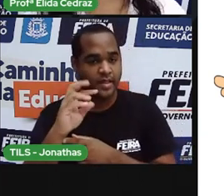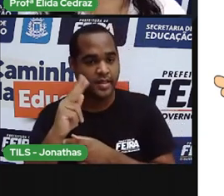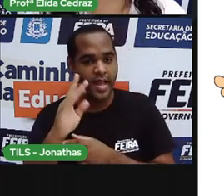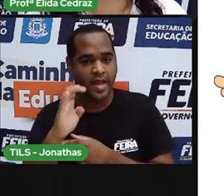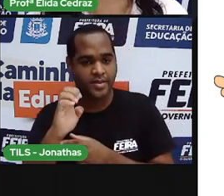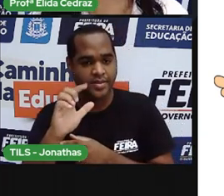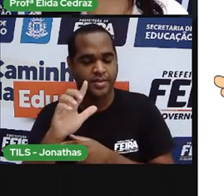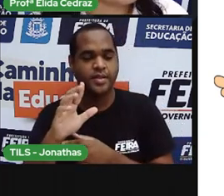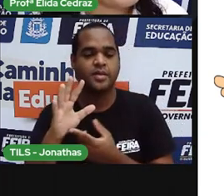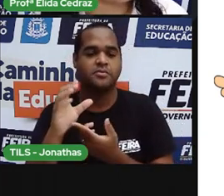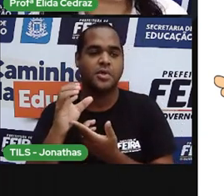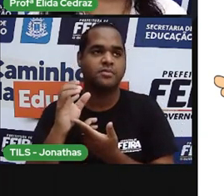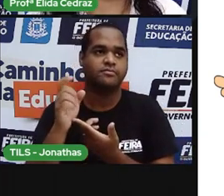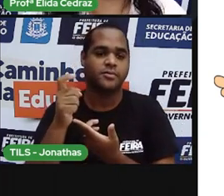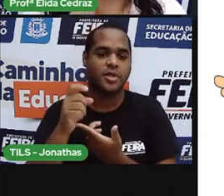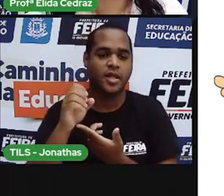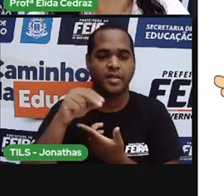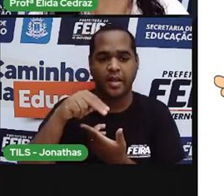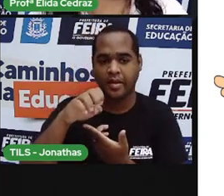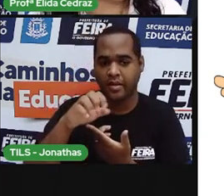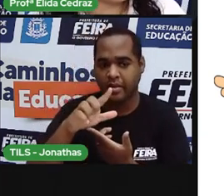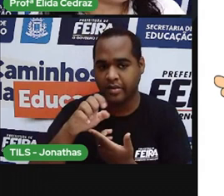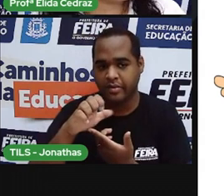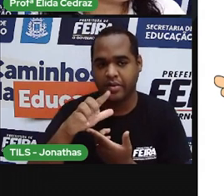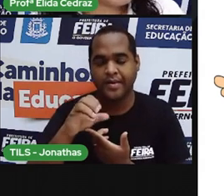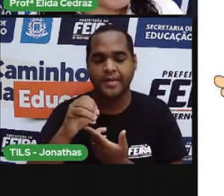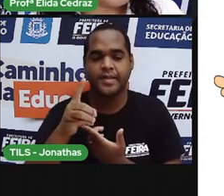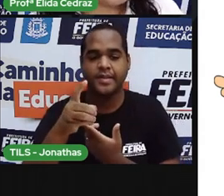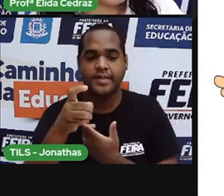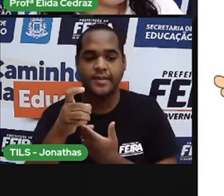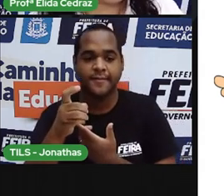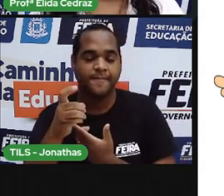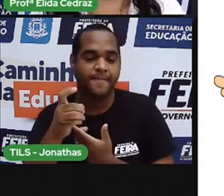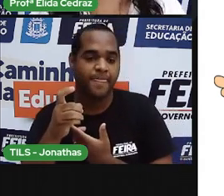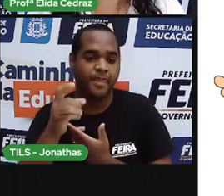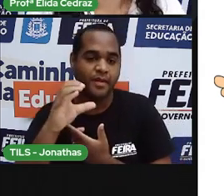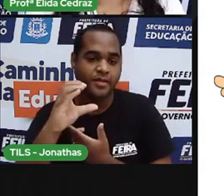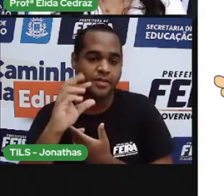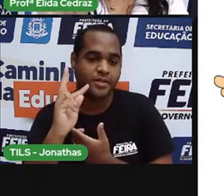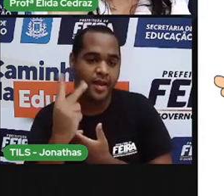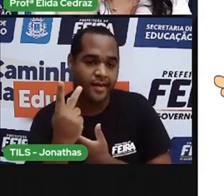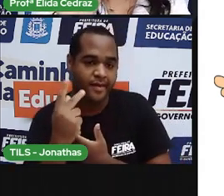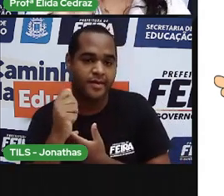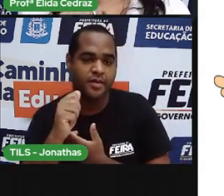chinelo, chácara, tem som de X o CH.